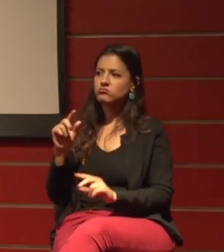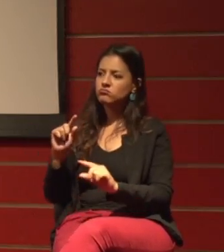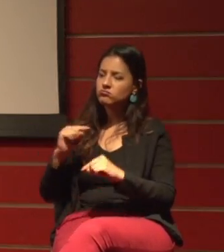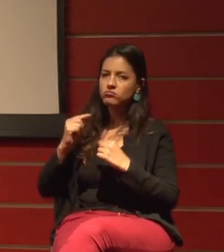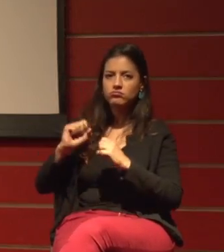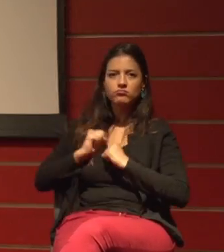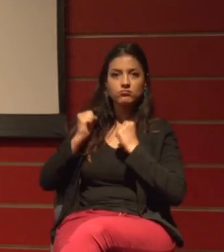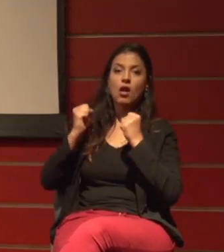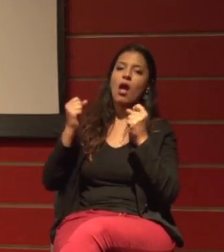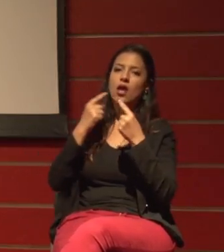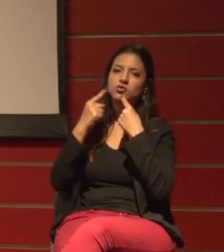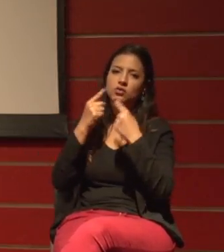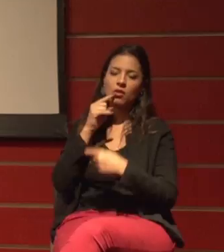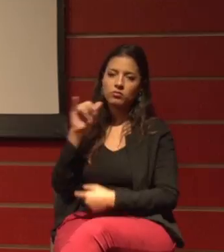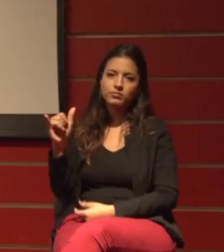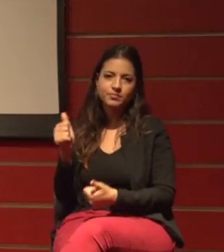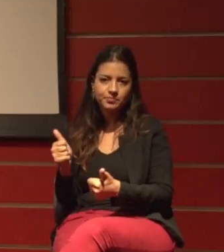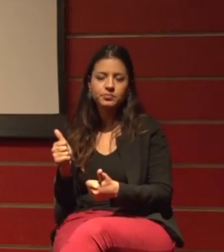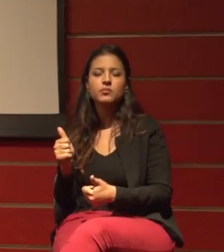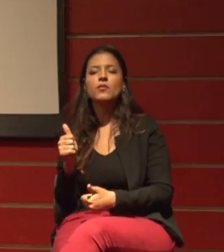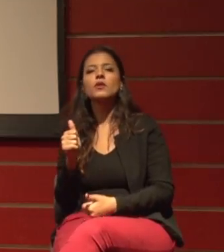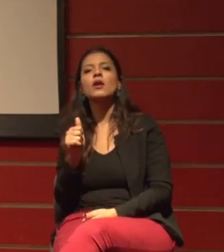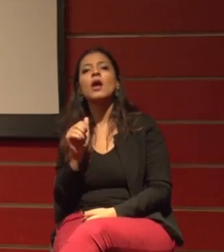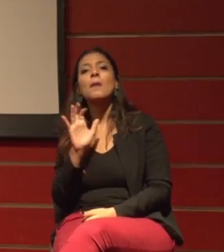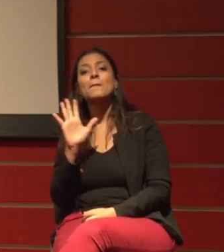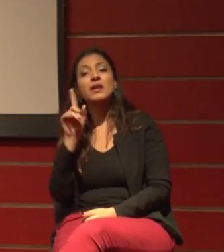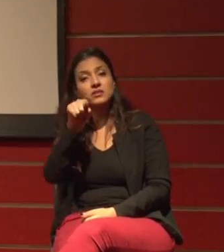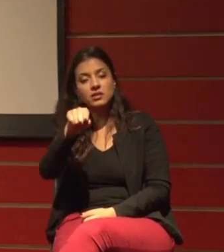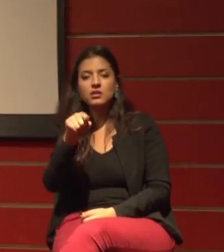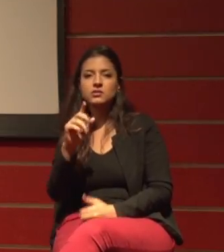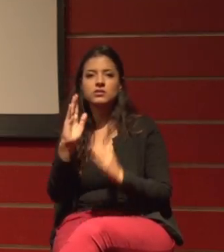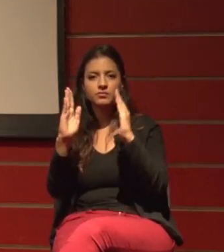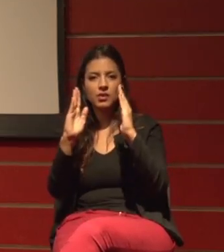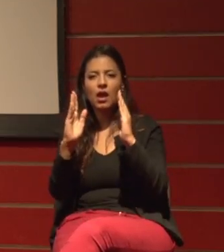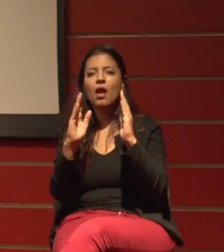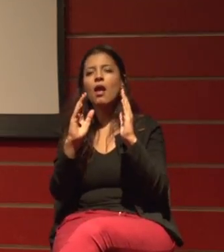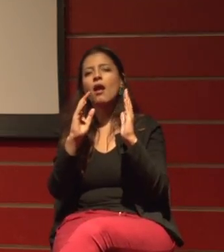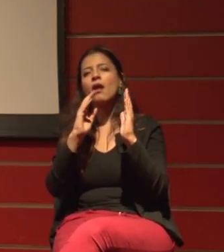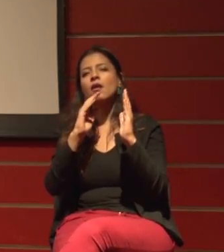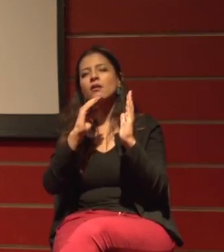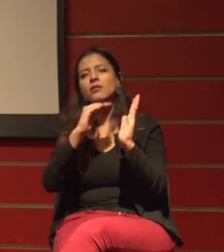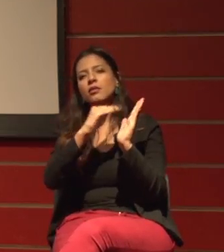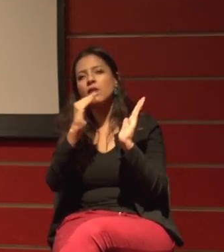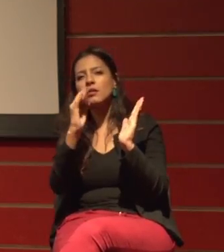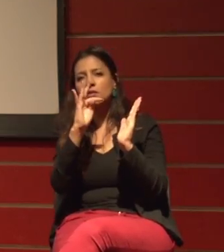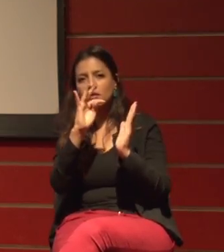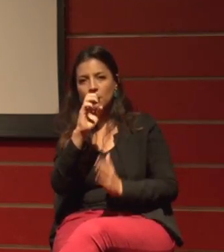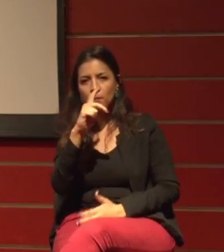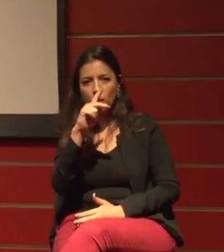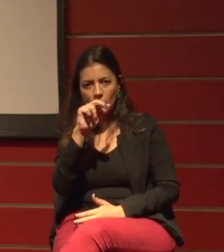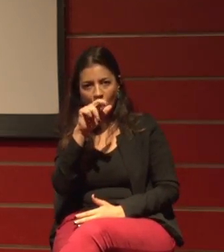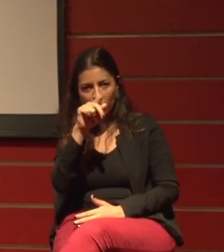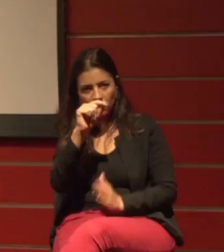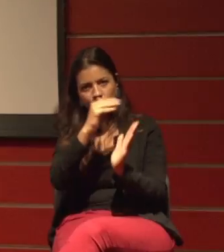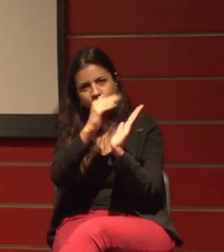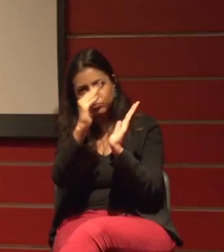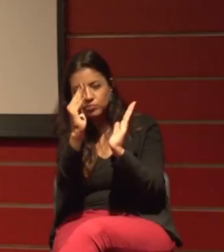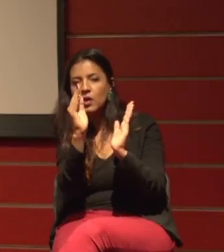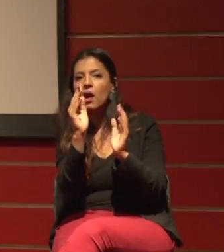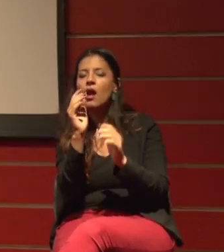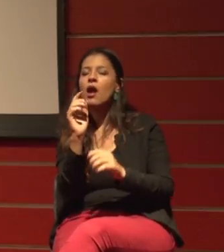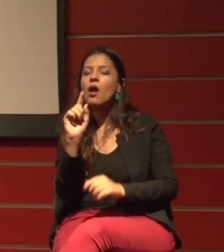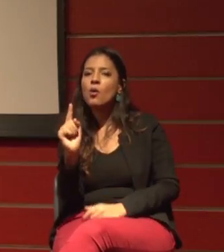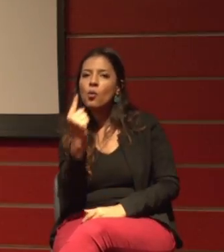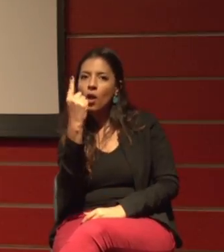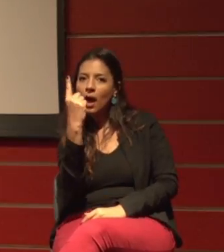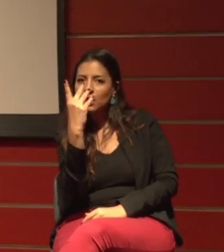esse esse diálogo Tá mas esse episódio é o 14 do do da Temporada 4 para quem não vai ver a